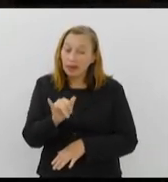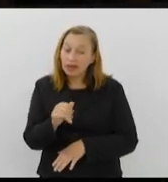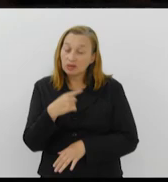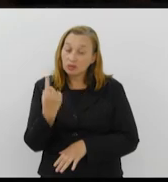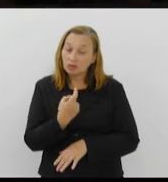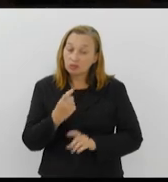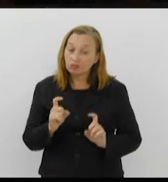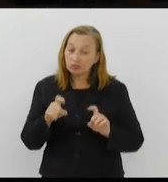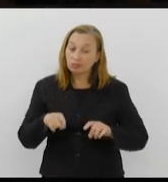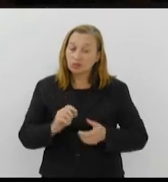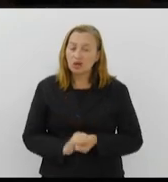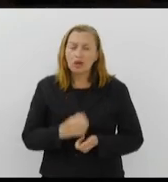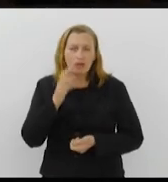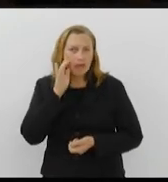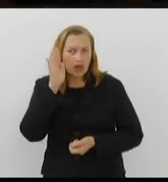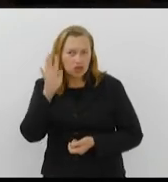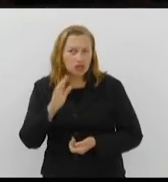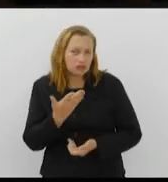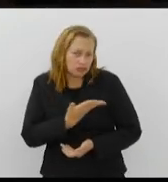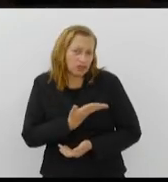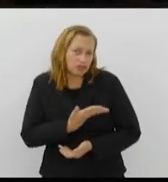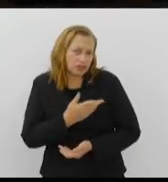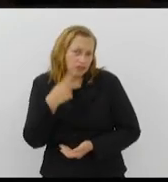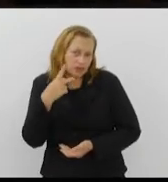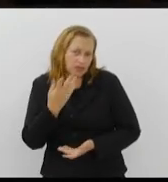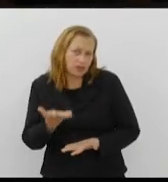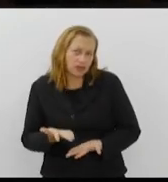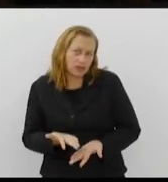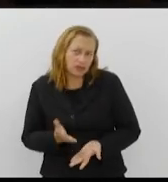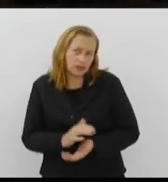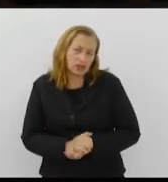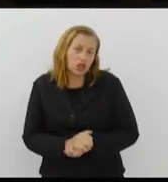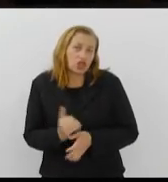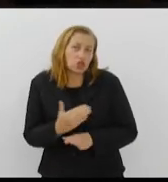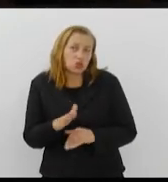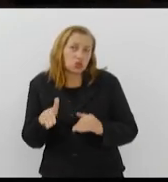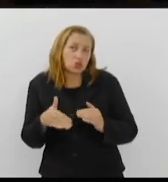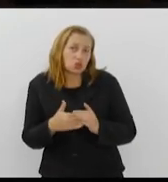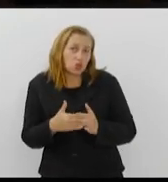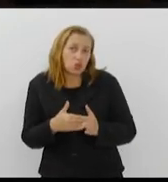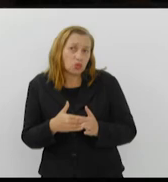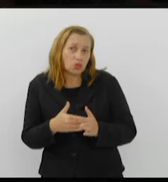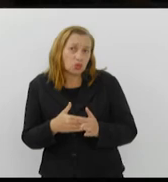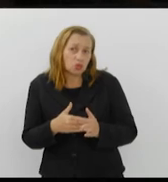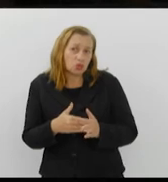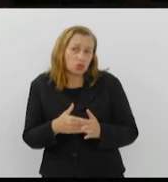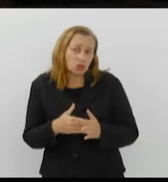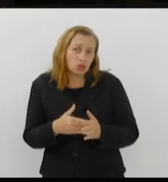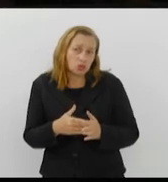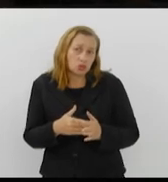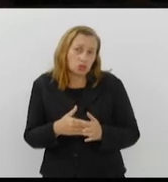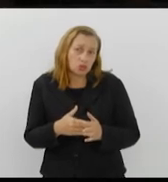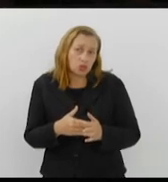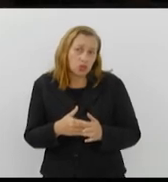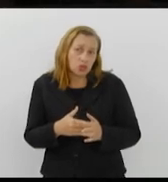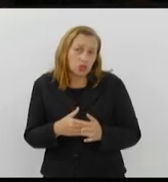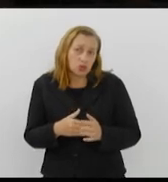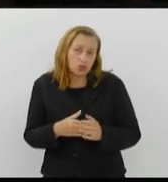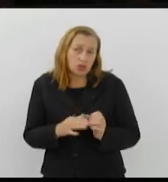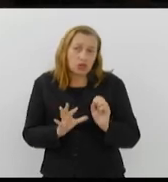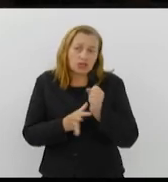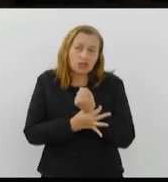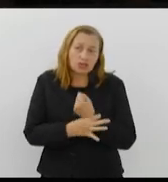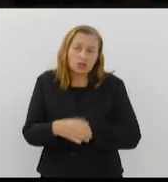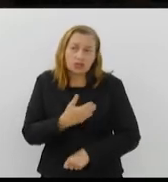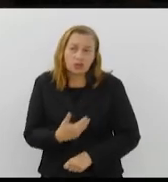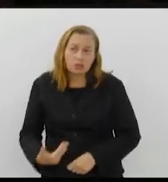gabinete. Imagine só, meus colegas parlamentares, se todos os agentes da segurança pública estiverem